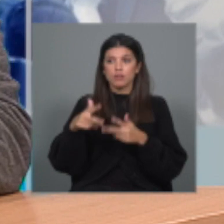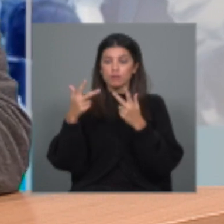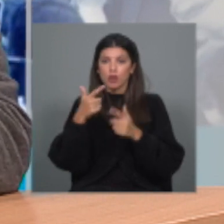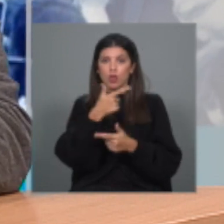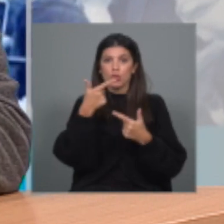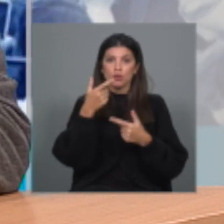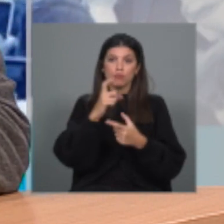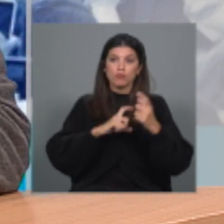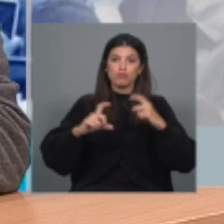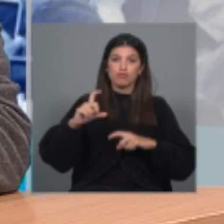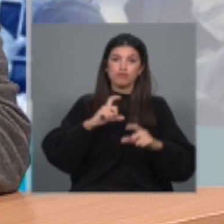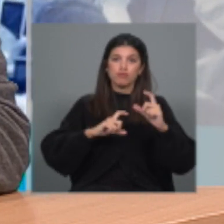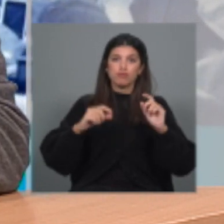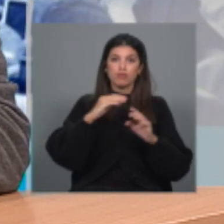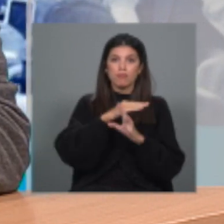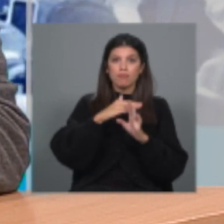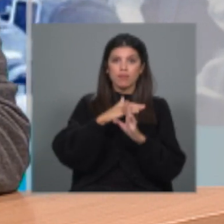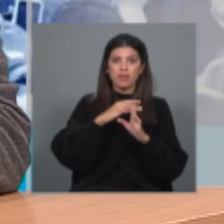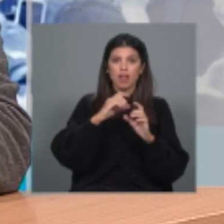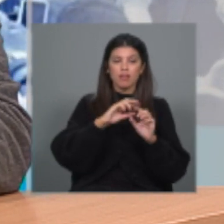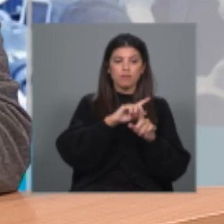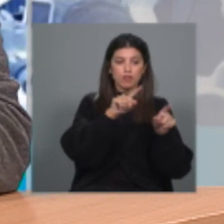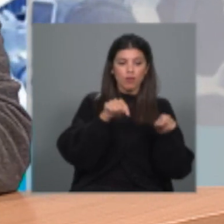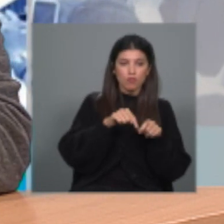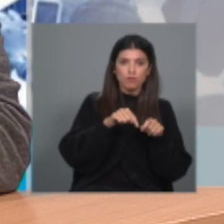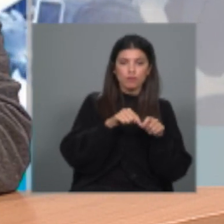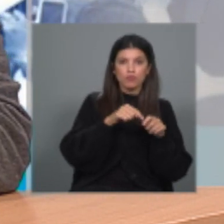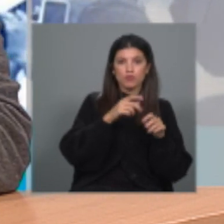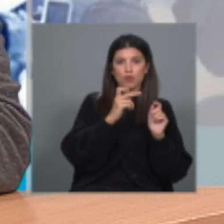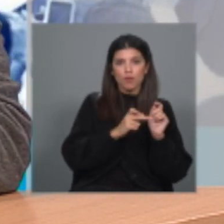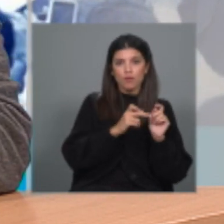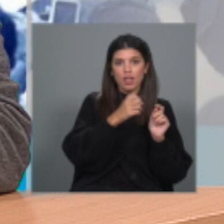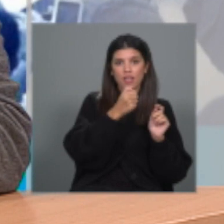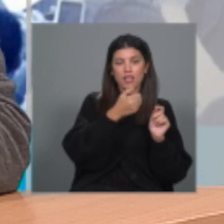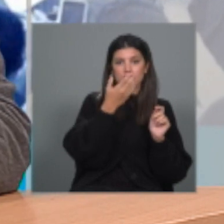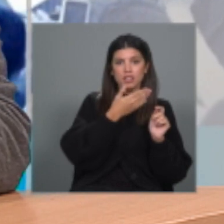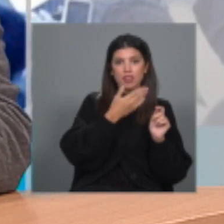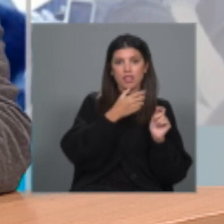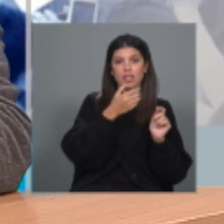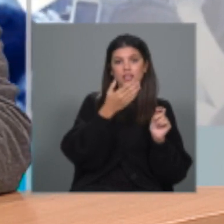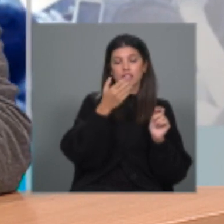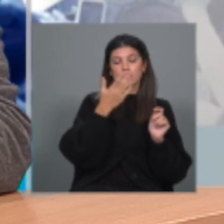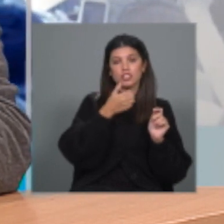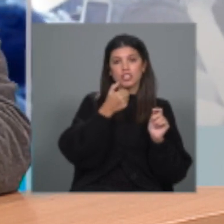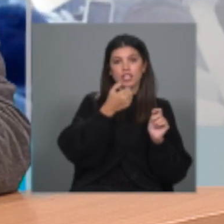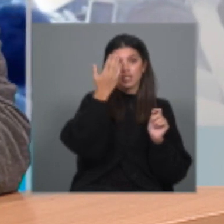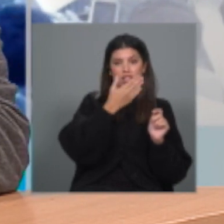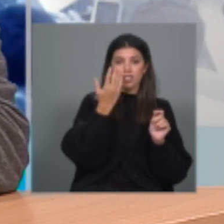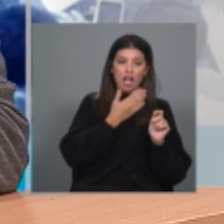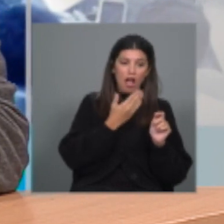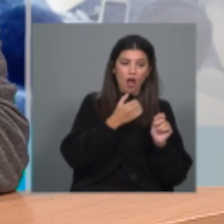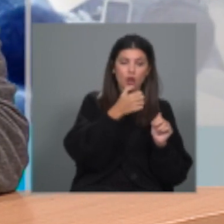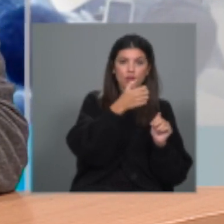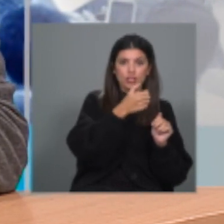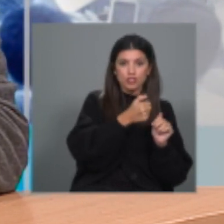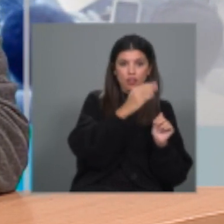divididas a meio para salvaguardar o distanciamento dentro da sala de aula e portanto eles estão 15 dias em aula presencial, 15 dias em aulas via plataforma